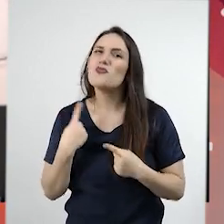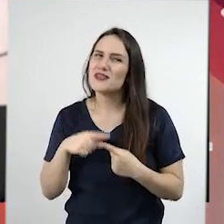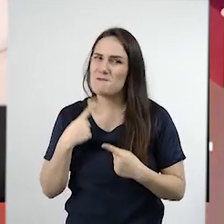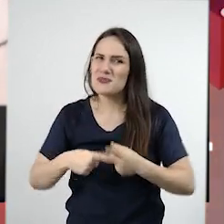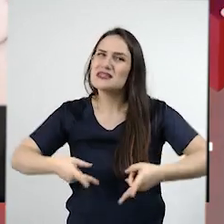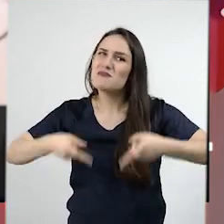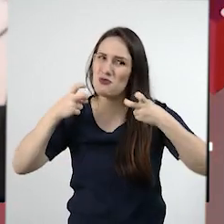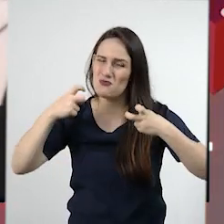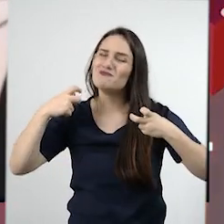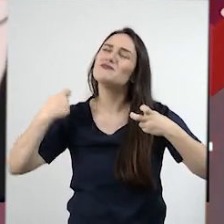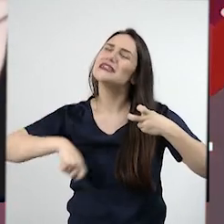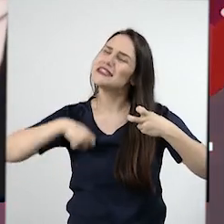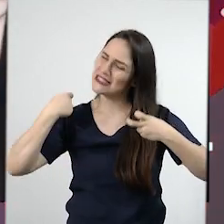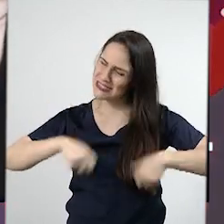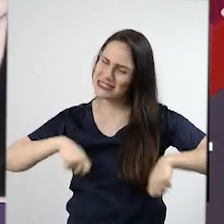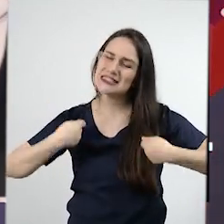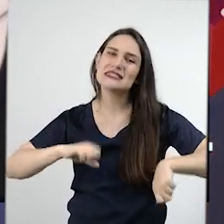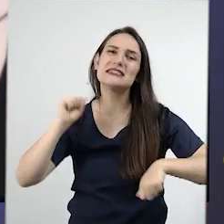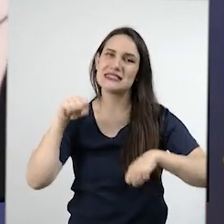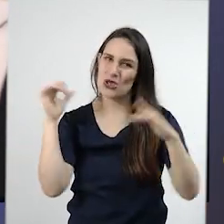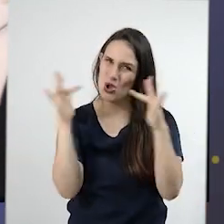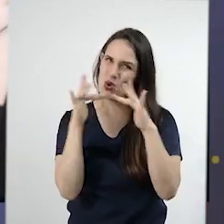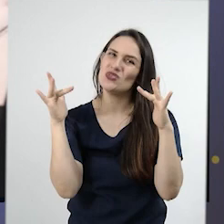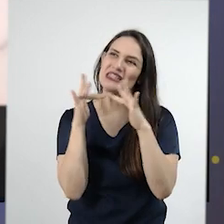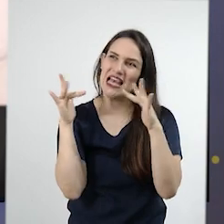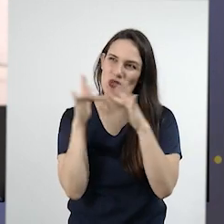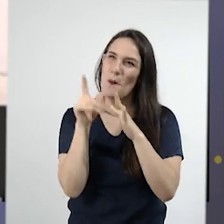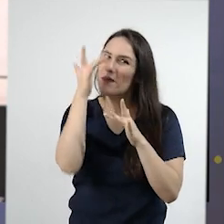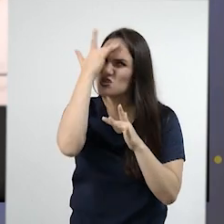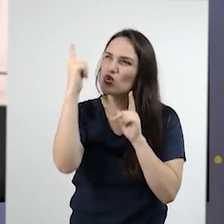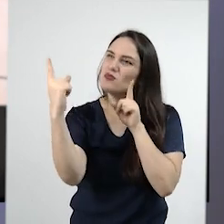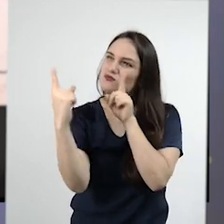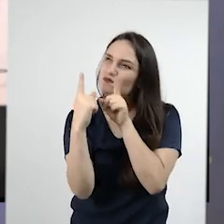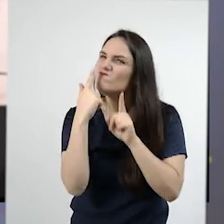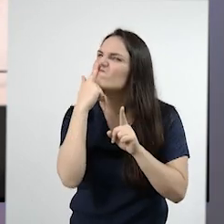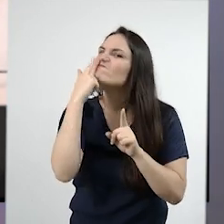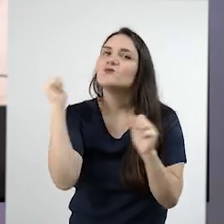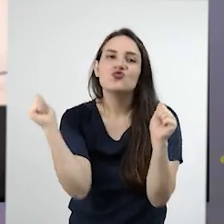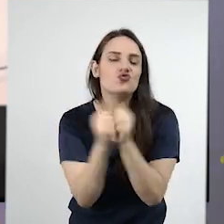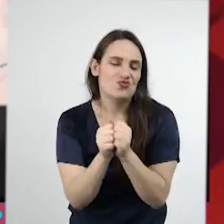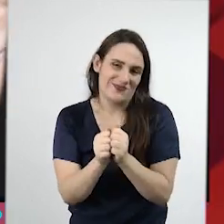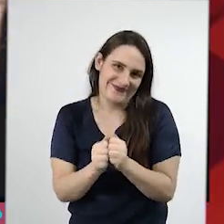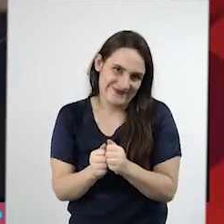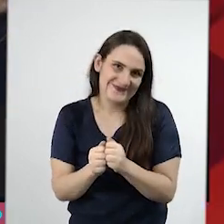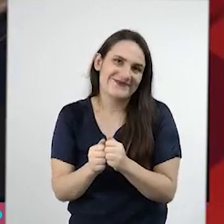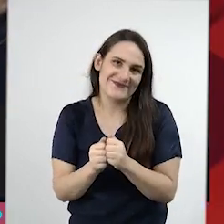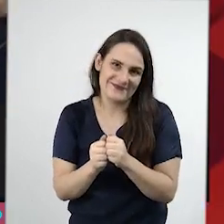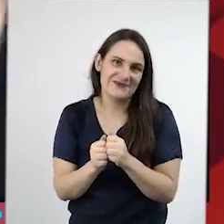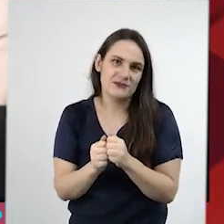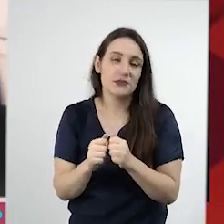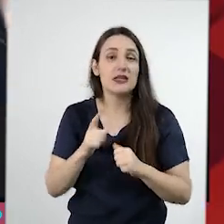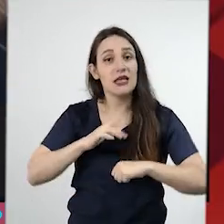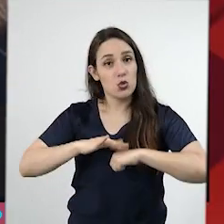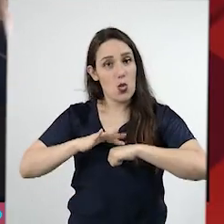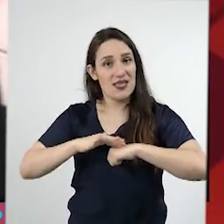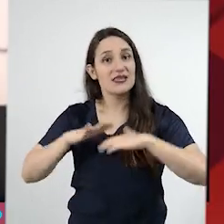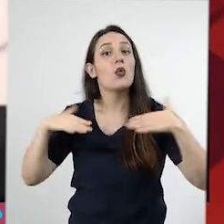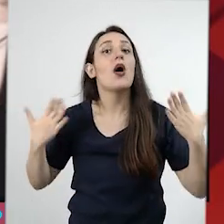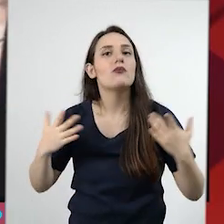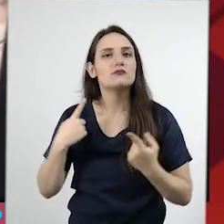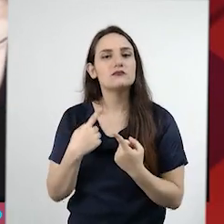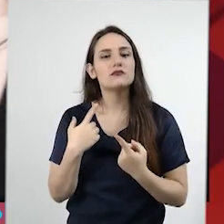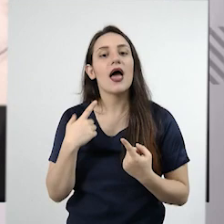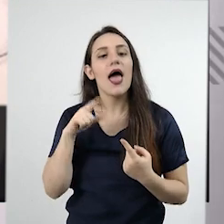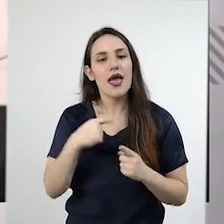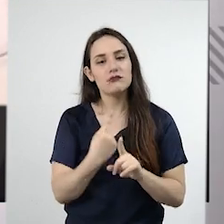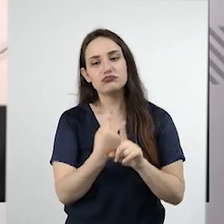muito importante para a nossa vida, a gente precisa disso. Tanto que as patologias, né, que têm características como isolamento